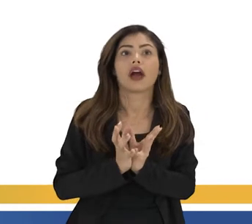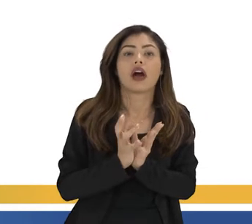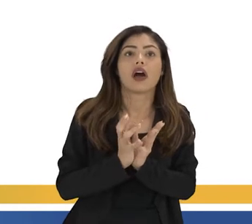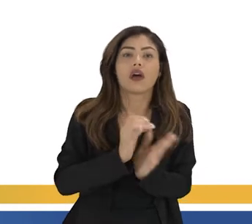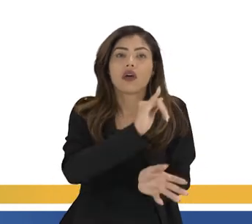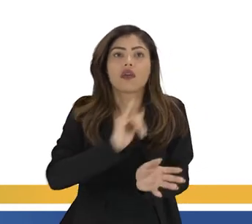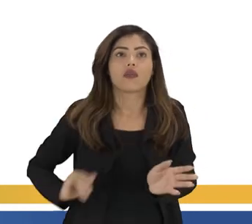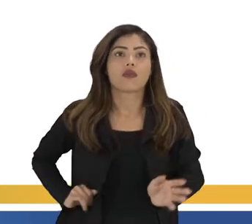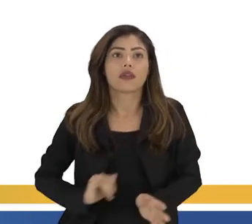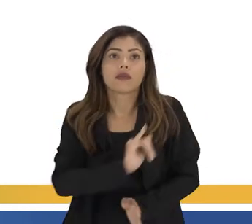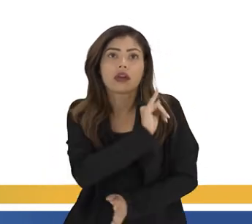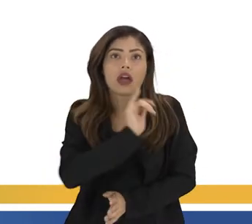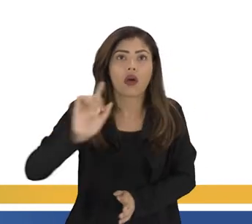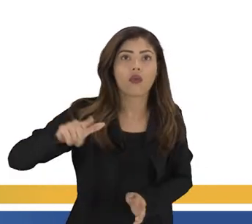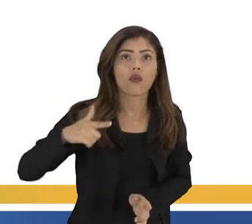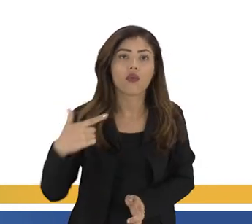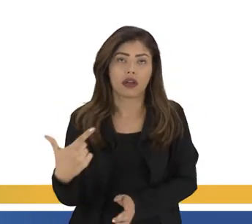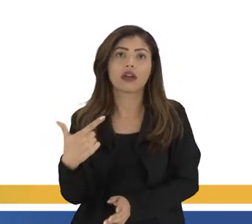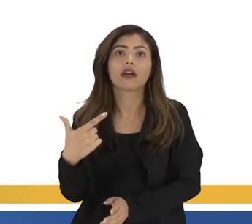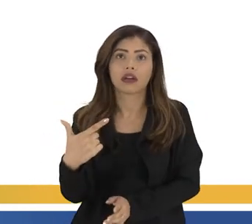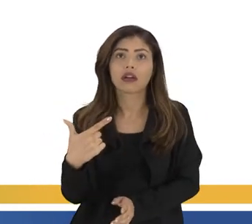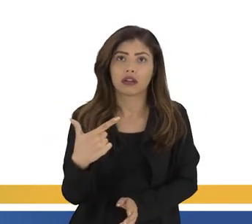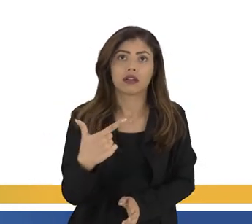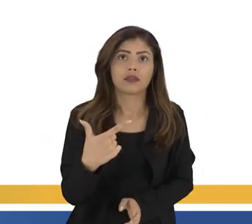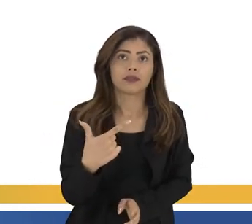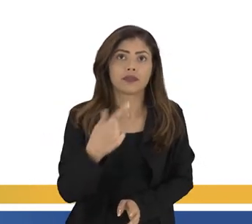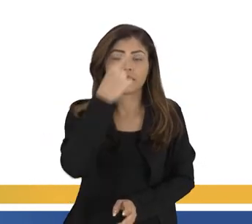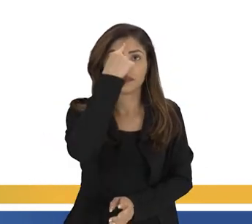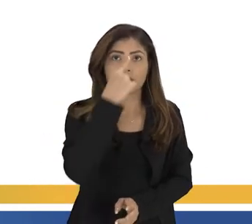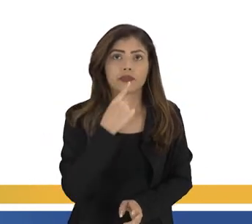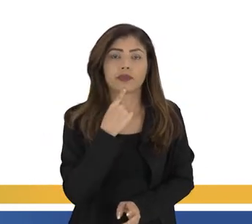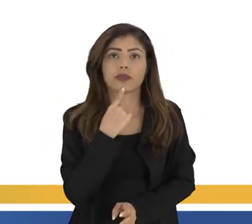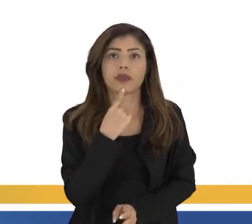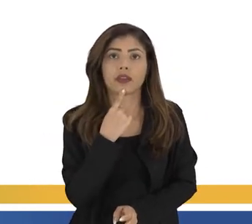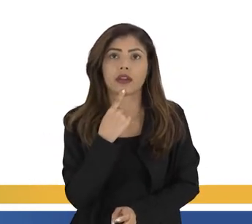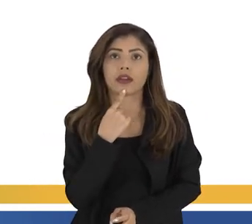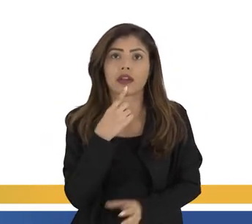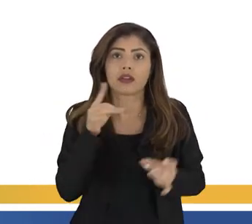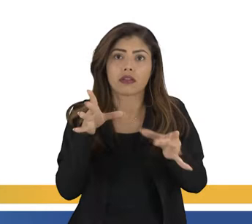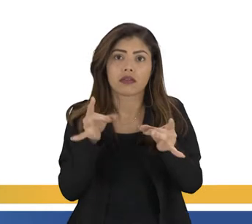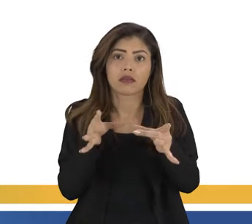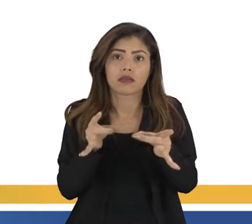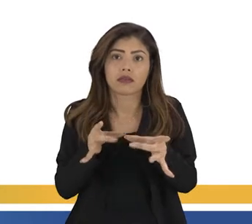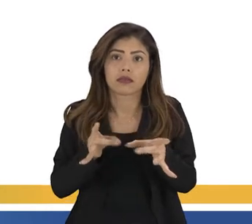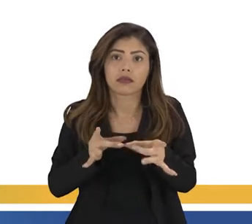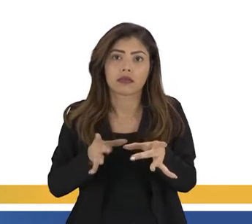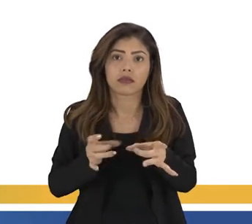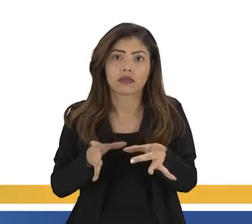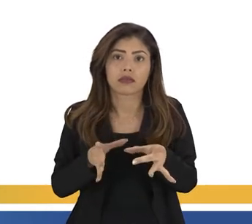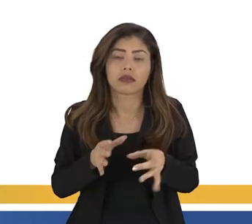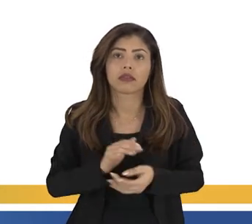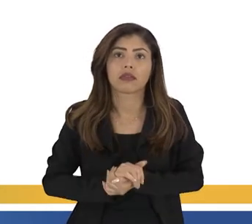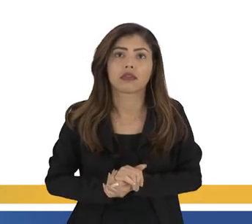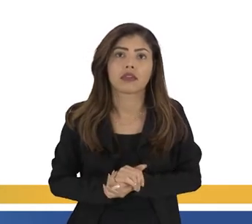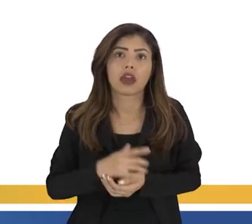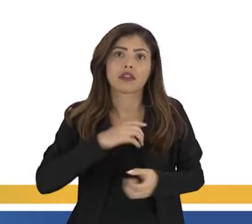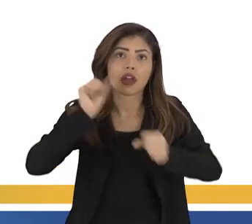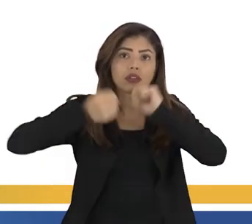imperador né do outro lado nós temos é bem a comerciantes na